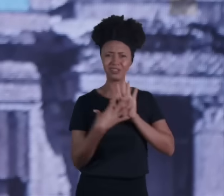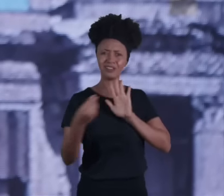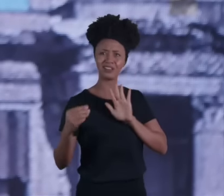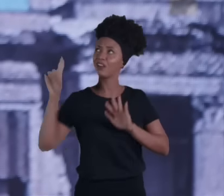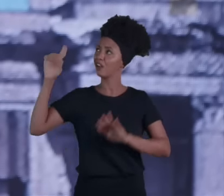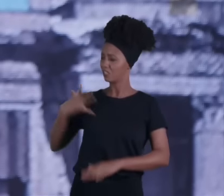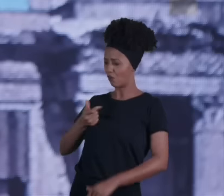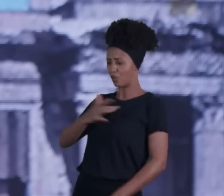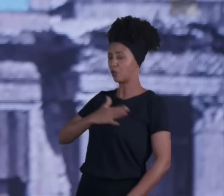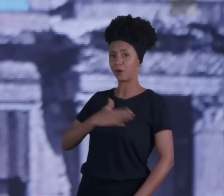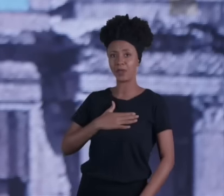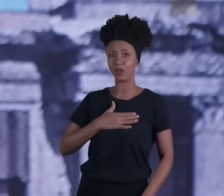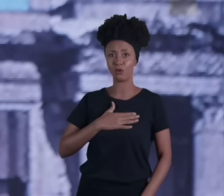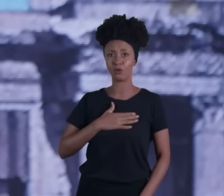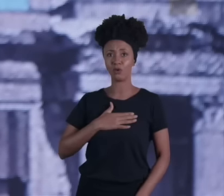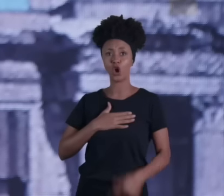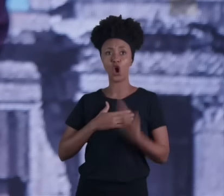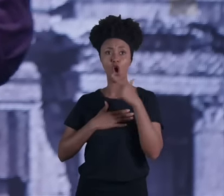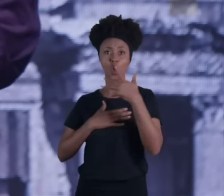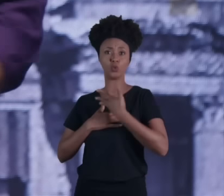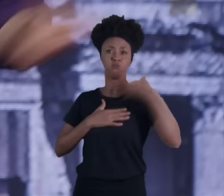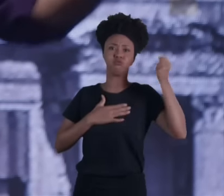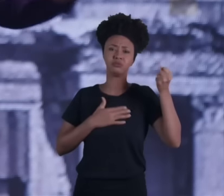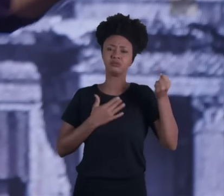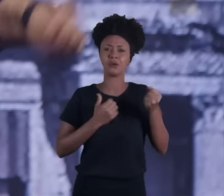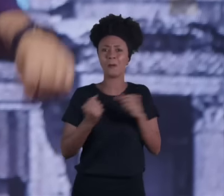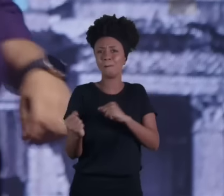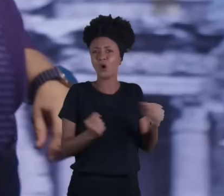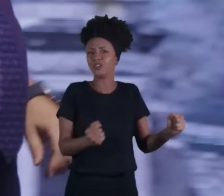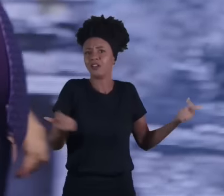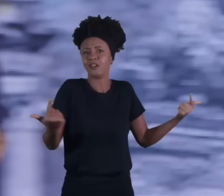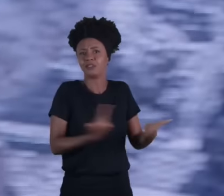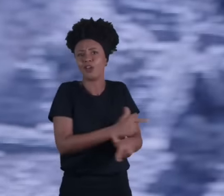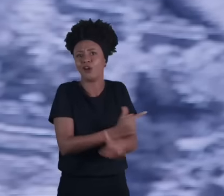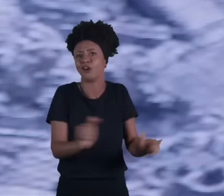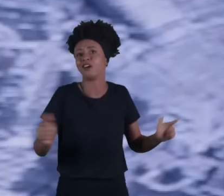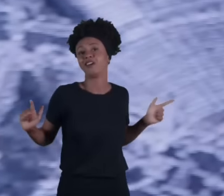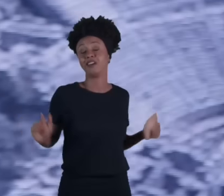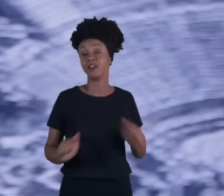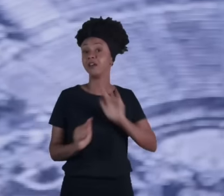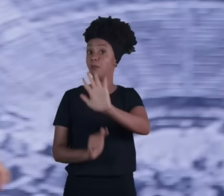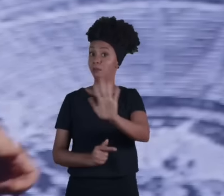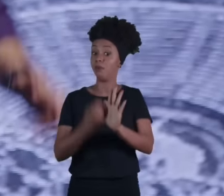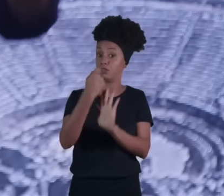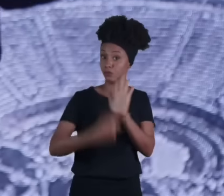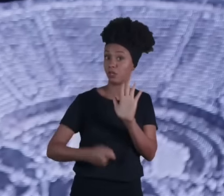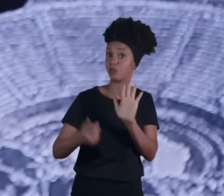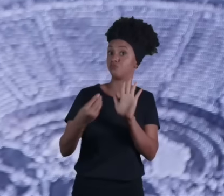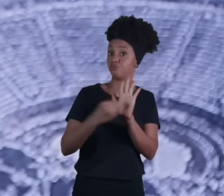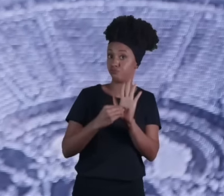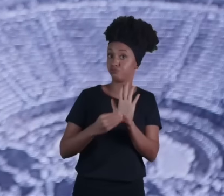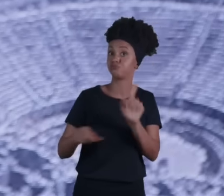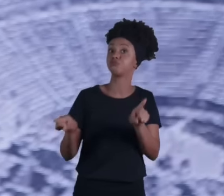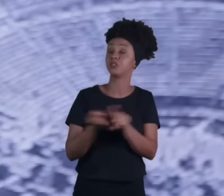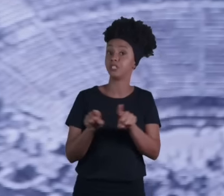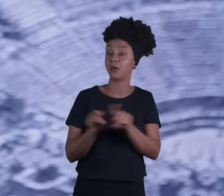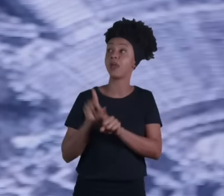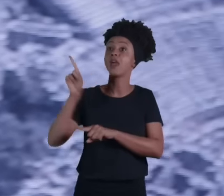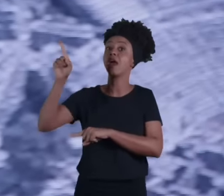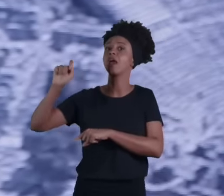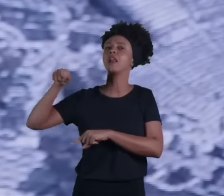Ninguém tem poder para te tomar da mão dele. Mas o texto também diz que ele é Jesus